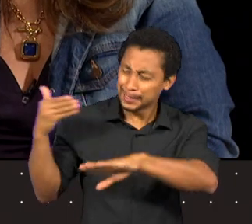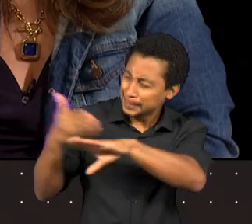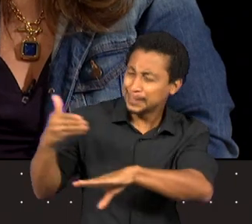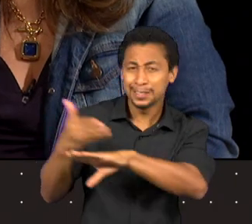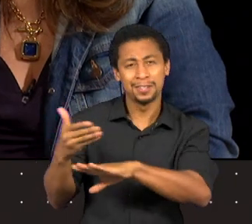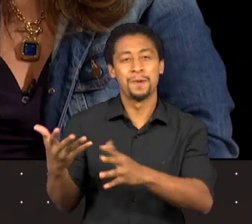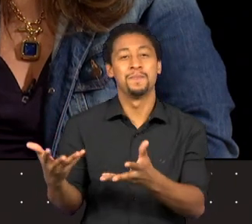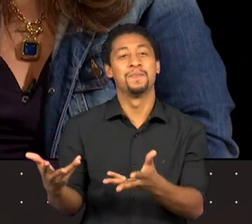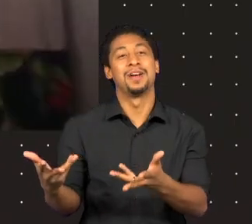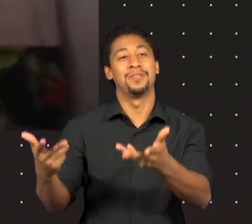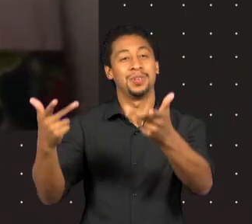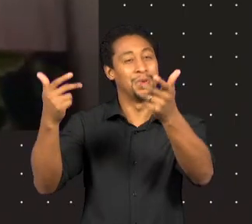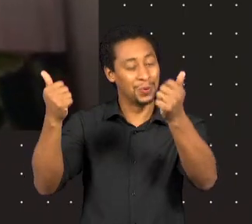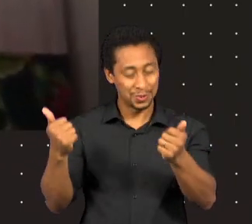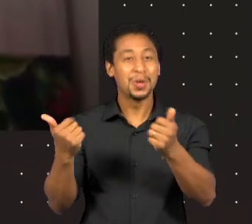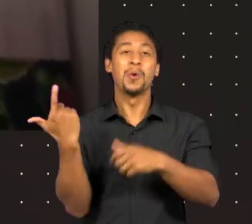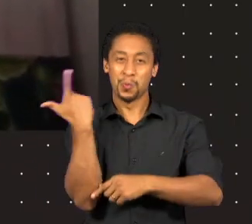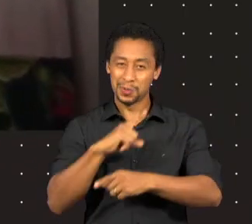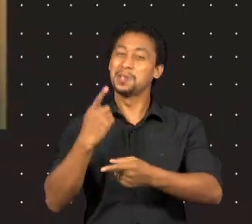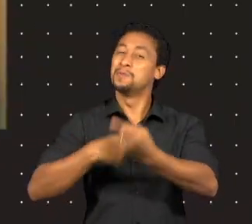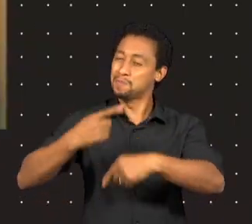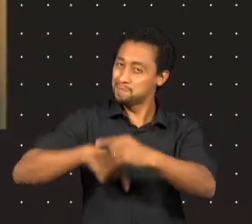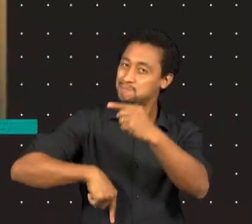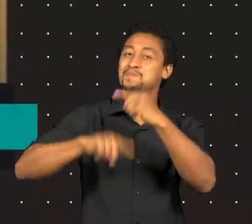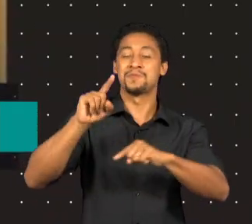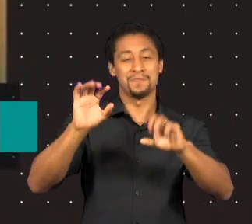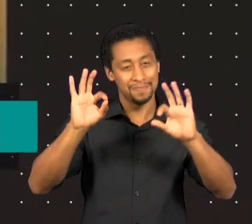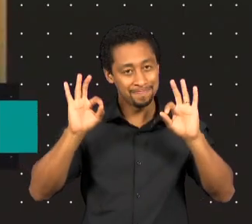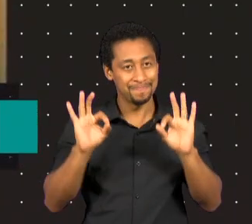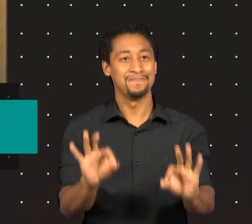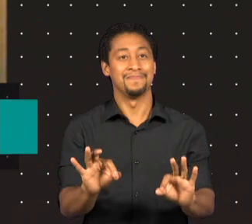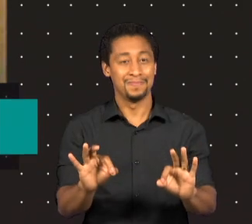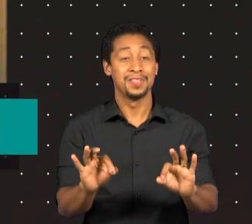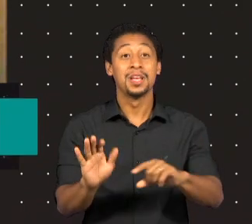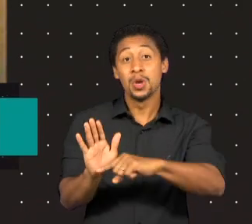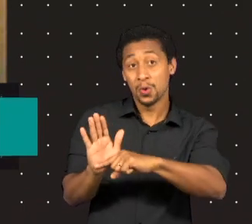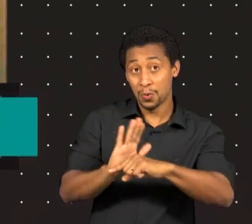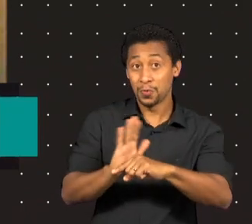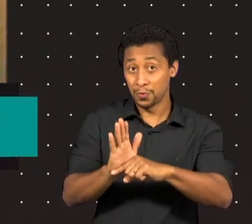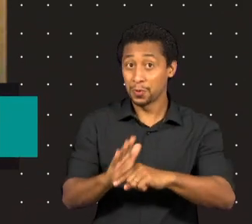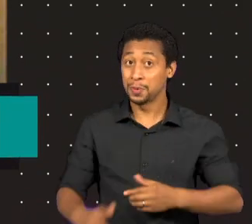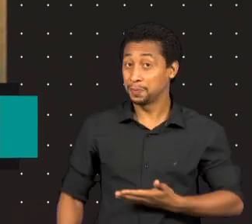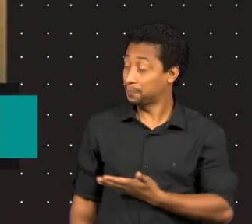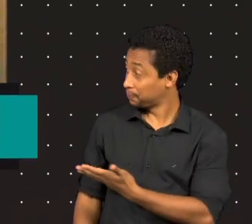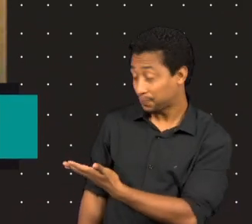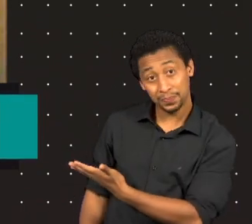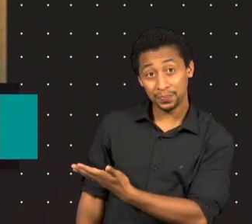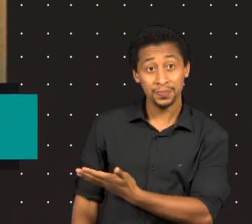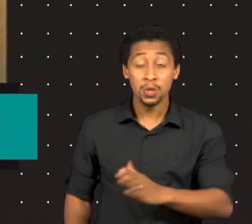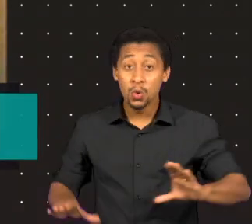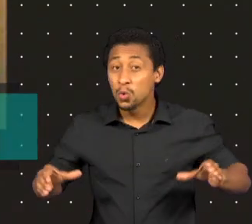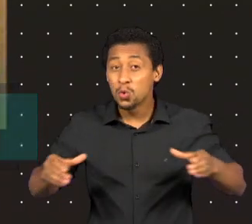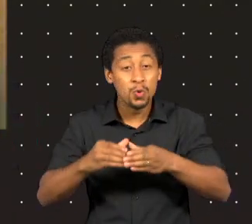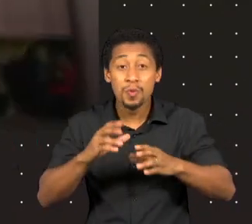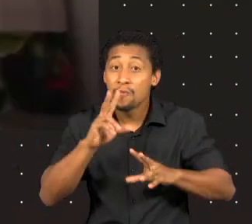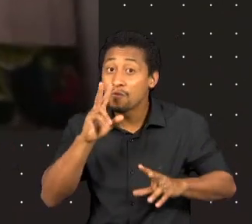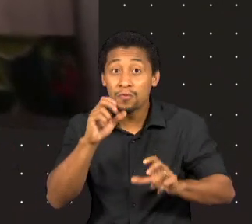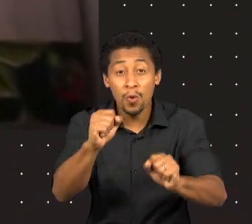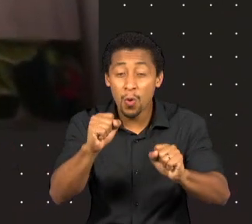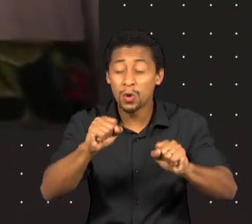maravilhosa, fez um sucesso estrondoso. O filme tem um elenco fortíssimo, mas todo mundo